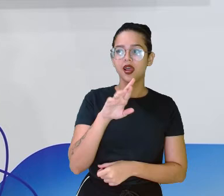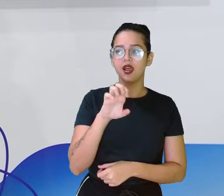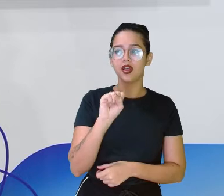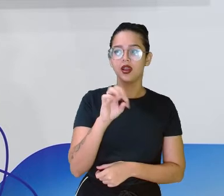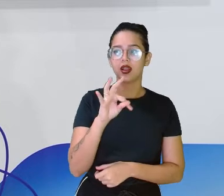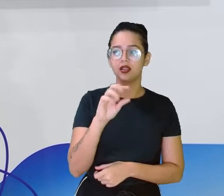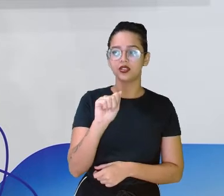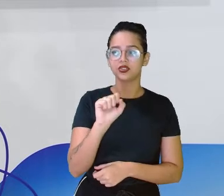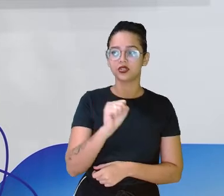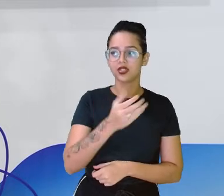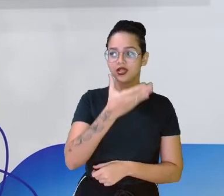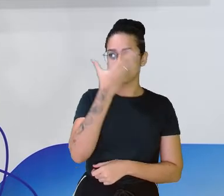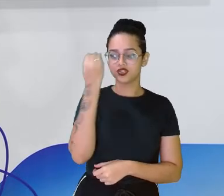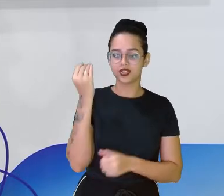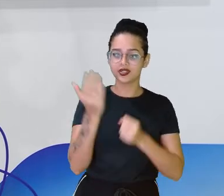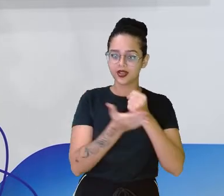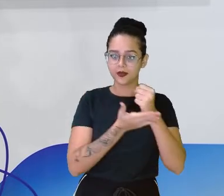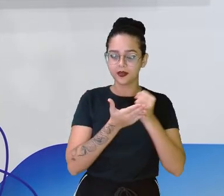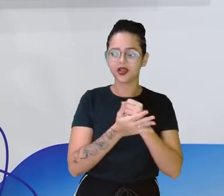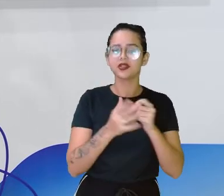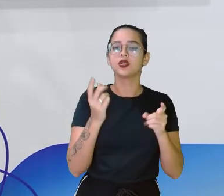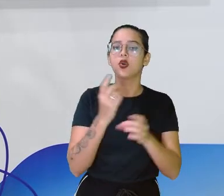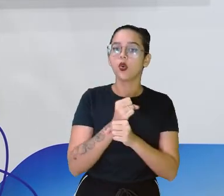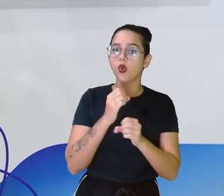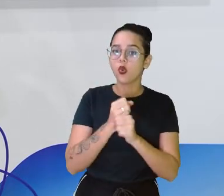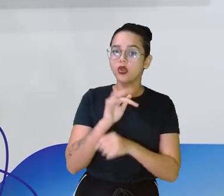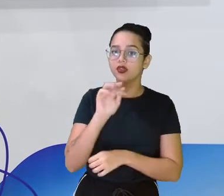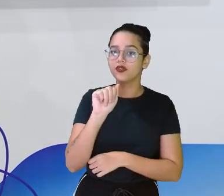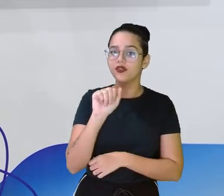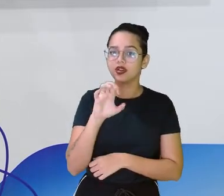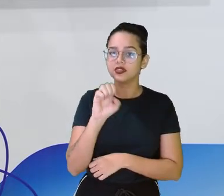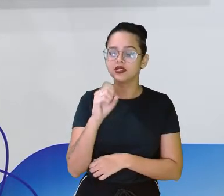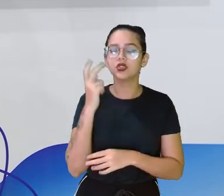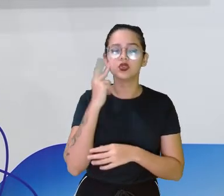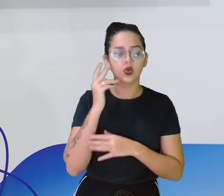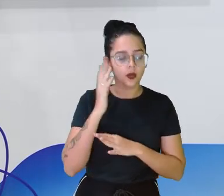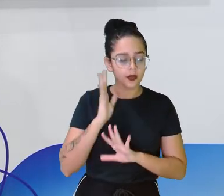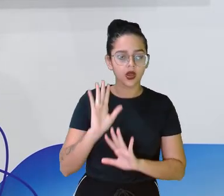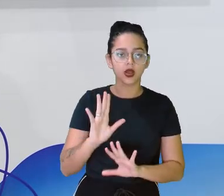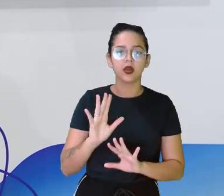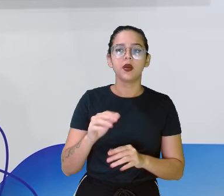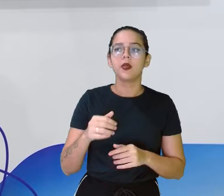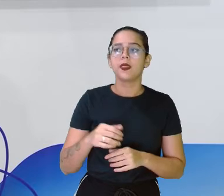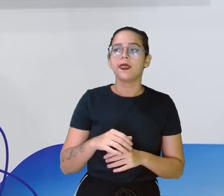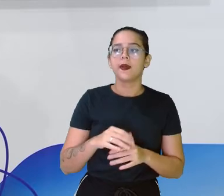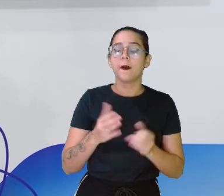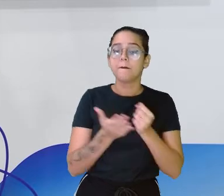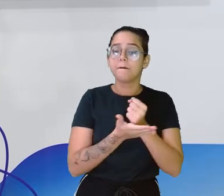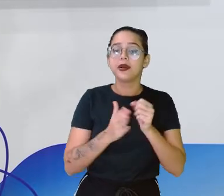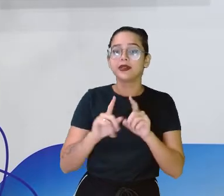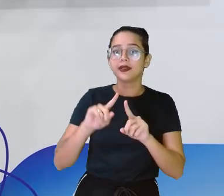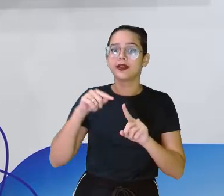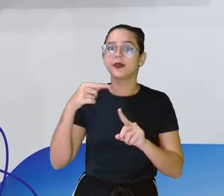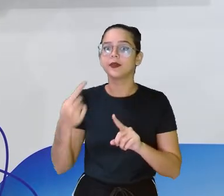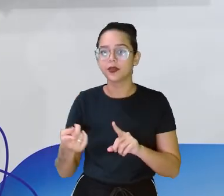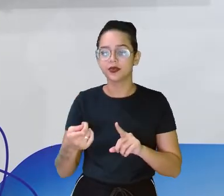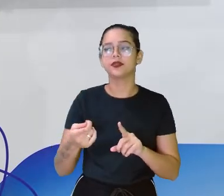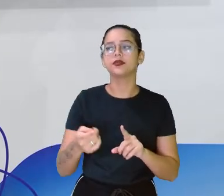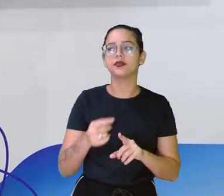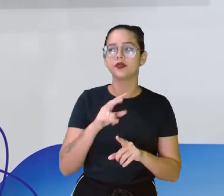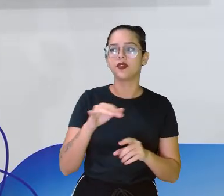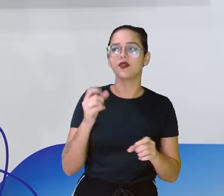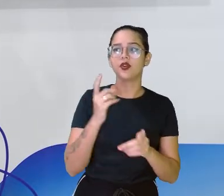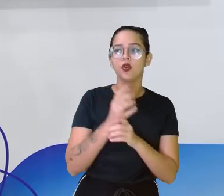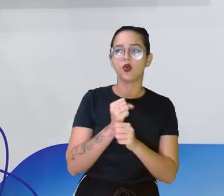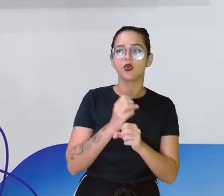base. Conta as faces normais e pensa que a base ela fica à parte. Aí você vai contar